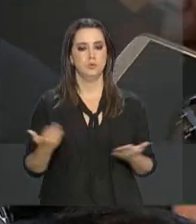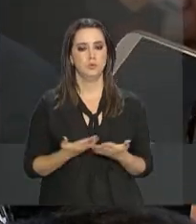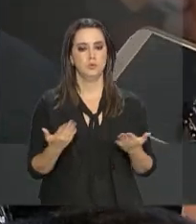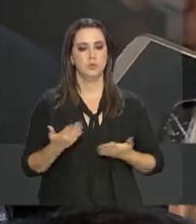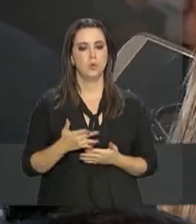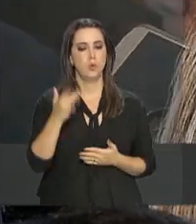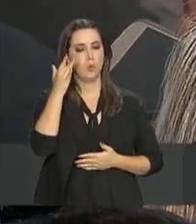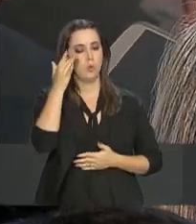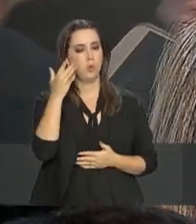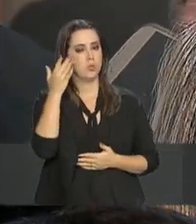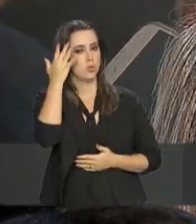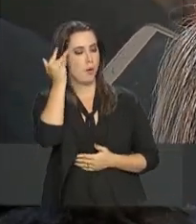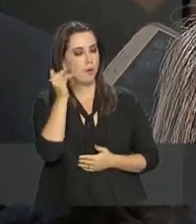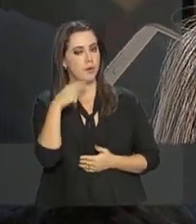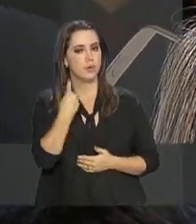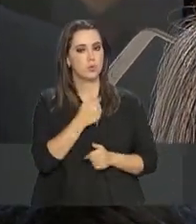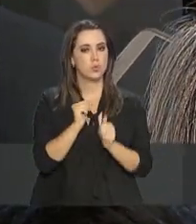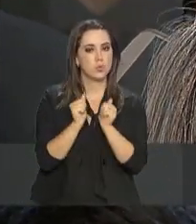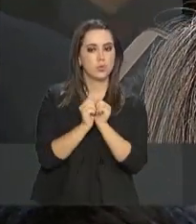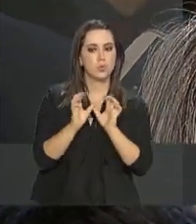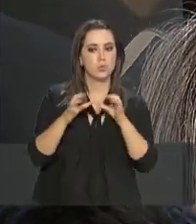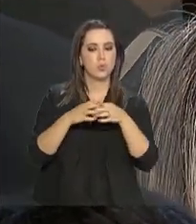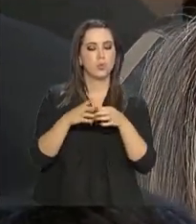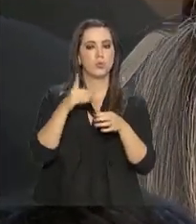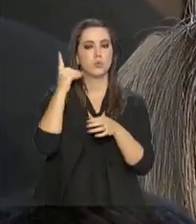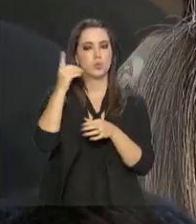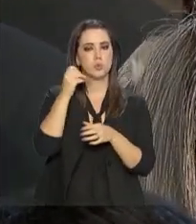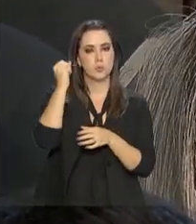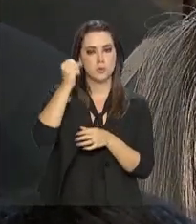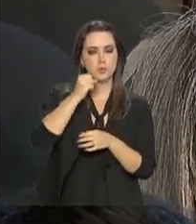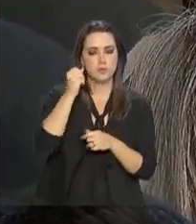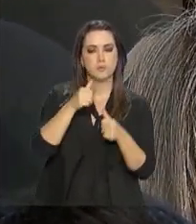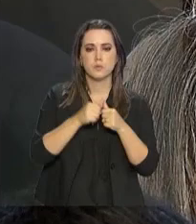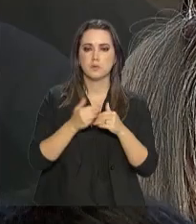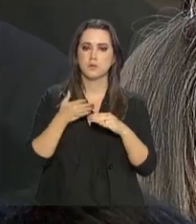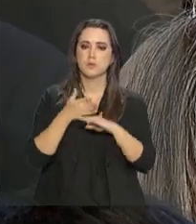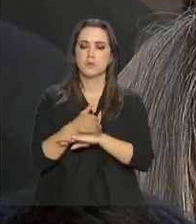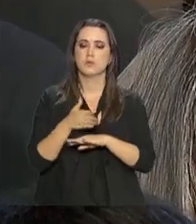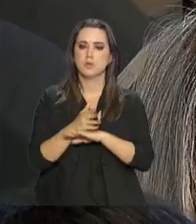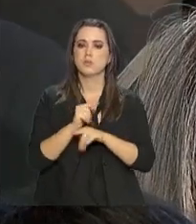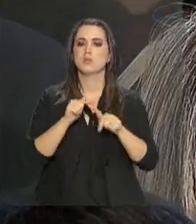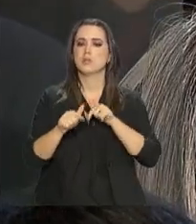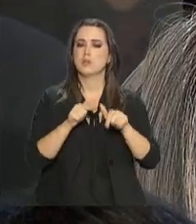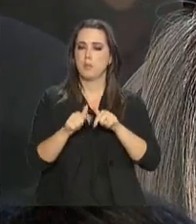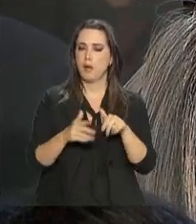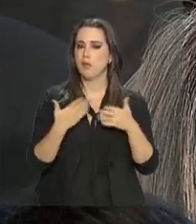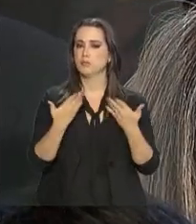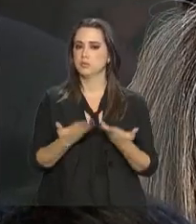Hoje para amanhã estarei com alguns parlamentares que estão participando efetivamente desse trabalho.